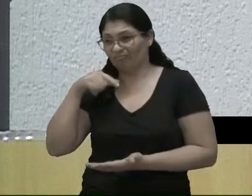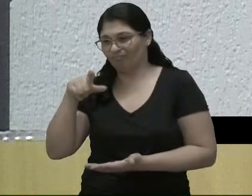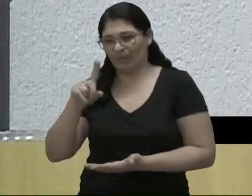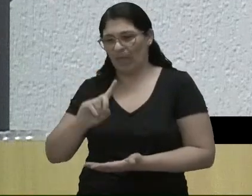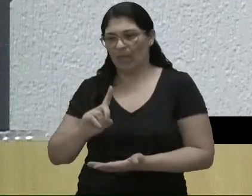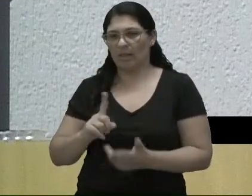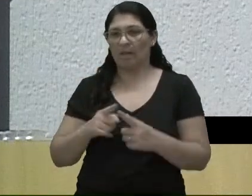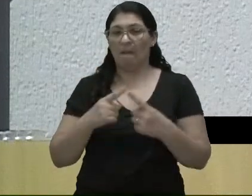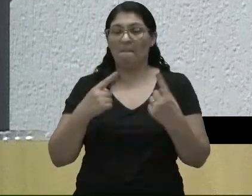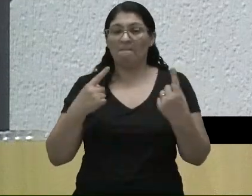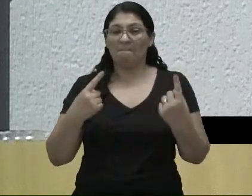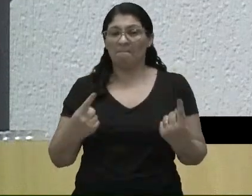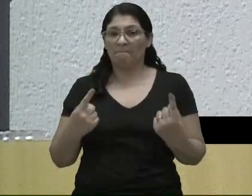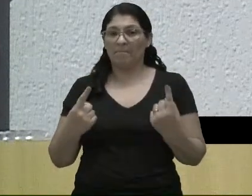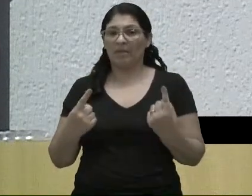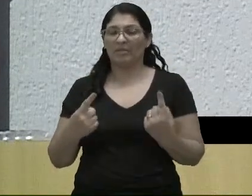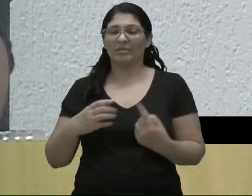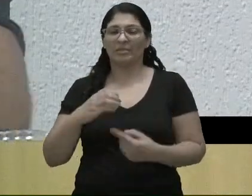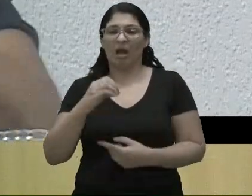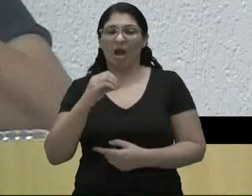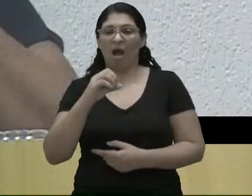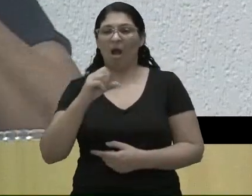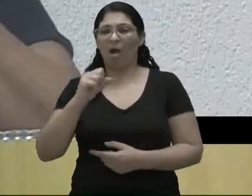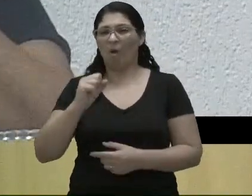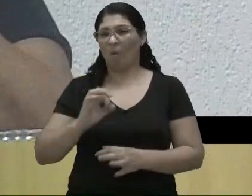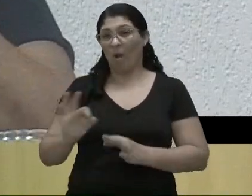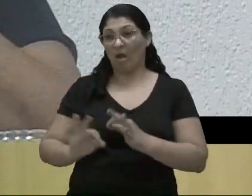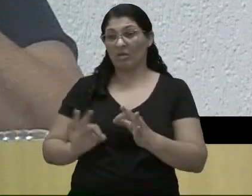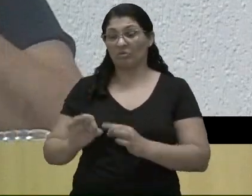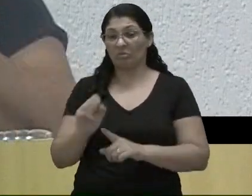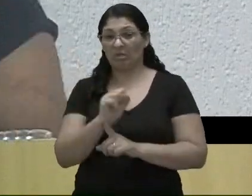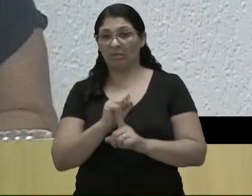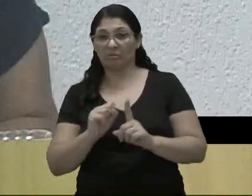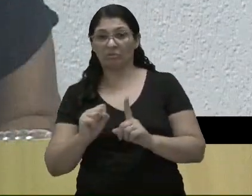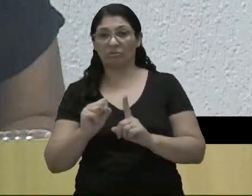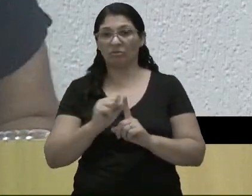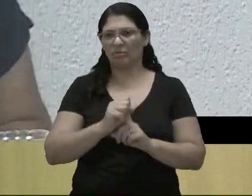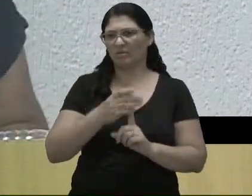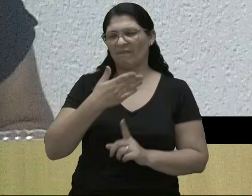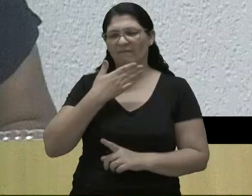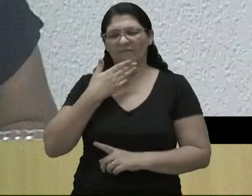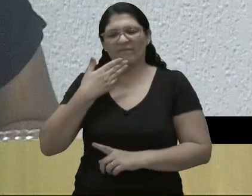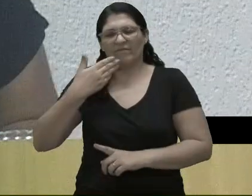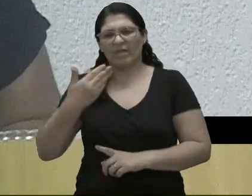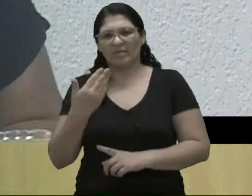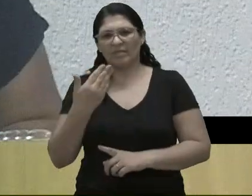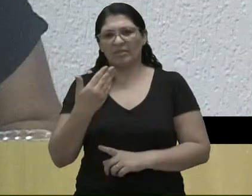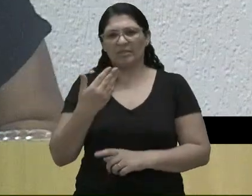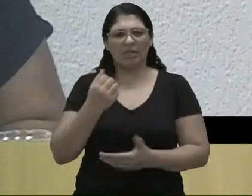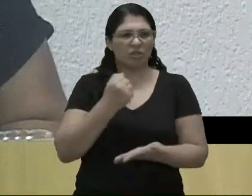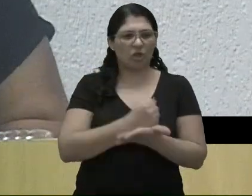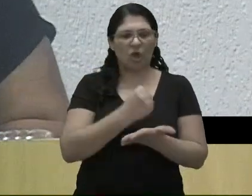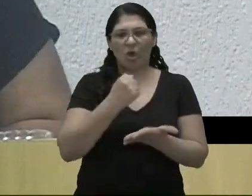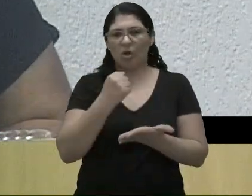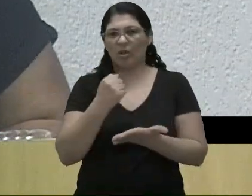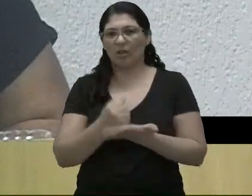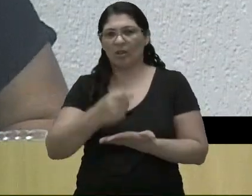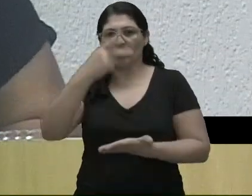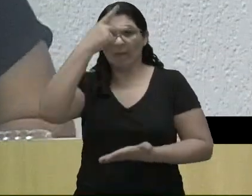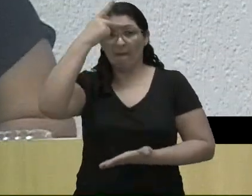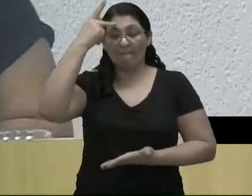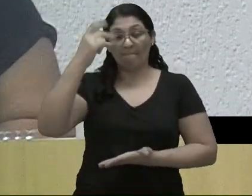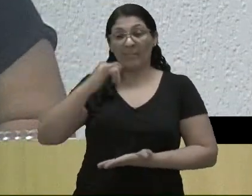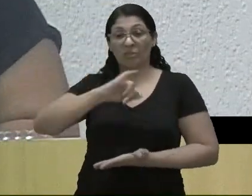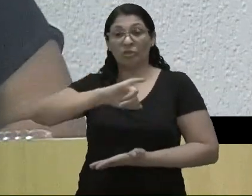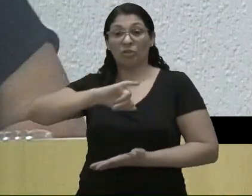O sistema OS, né, as organizações sociais, têm uma facilidade tão grande de contratar com pessoas